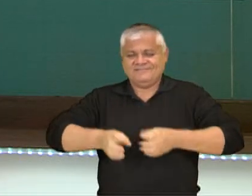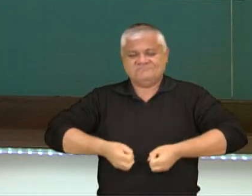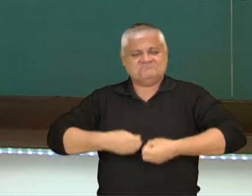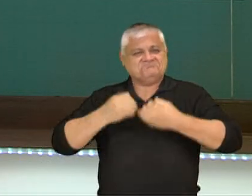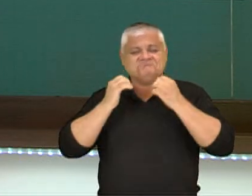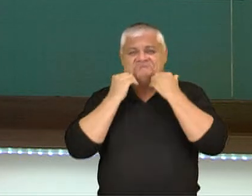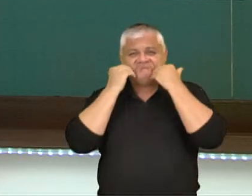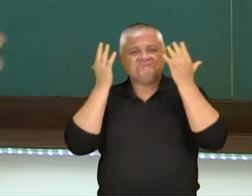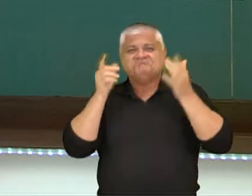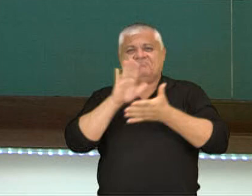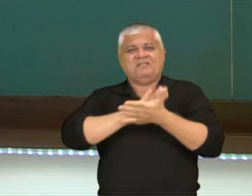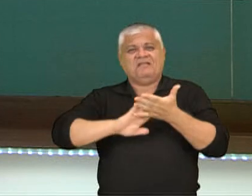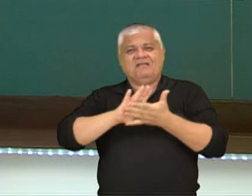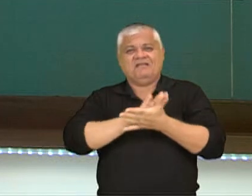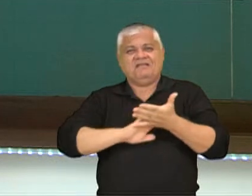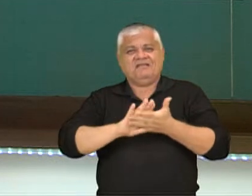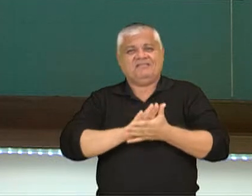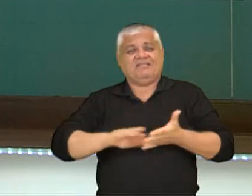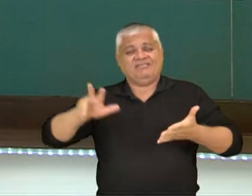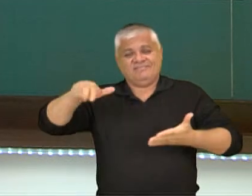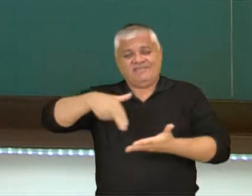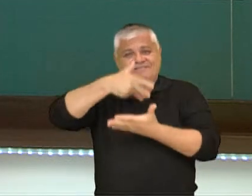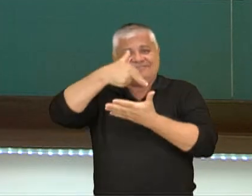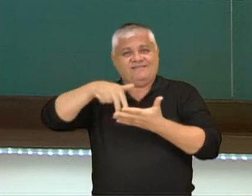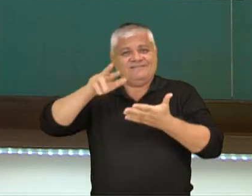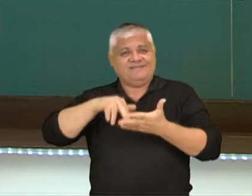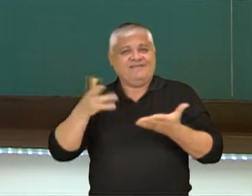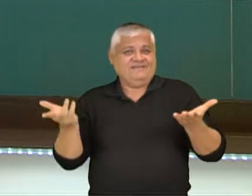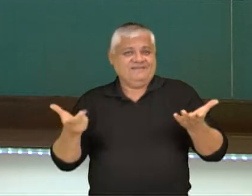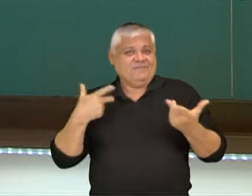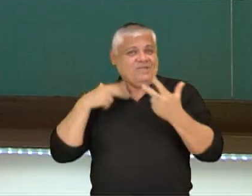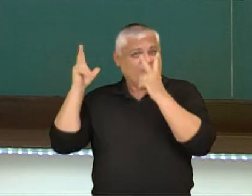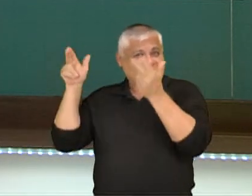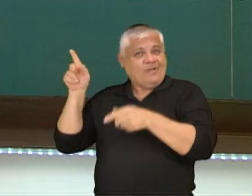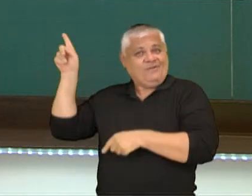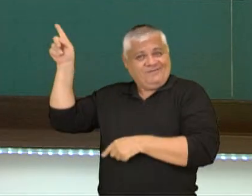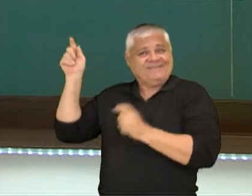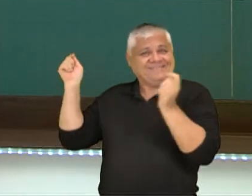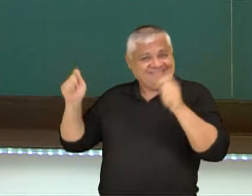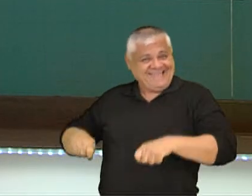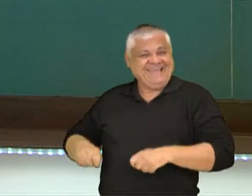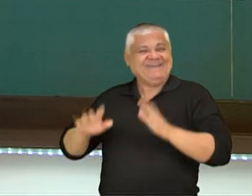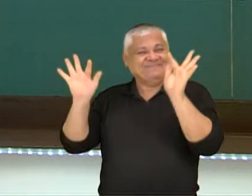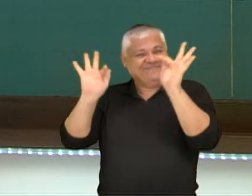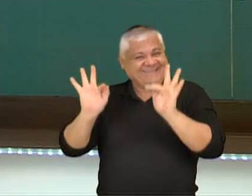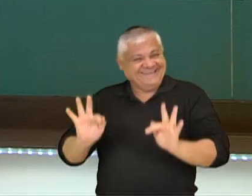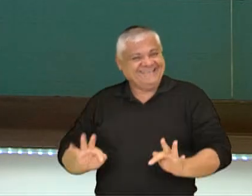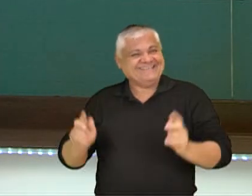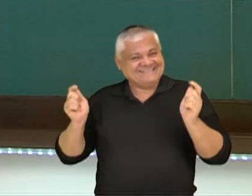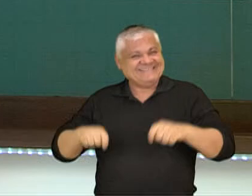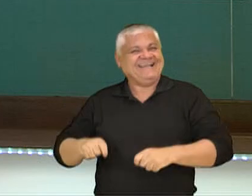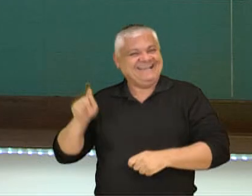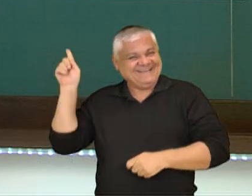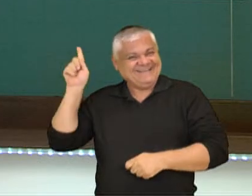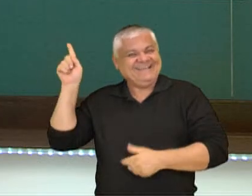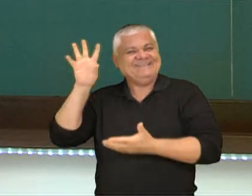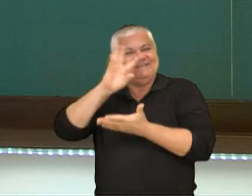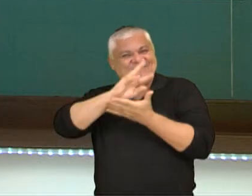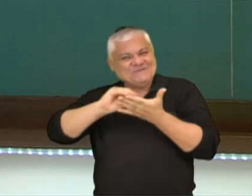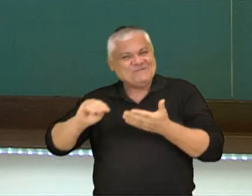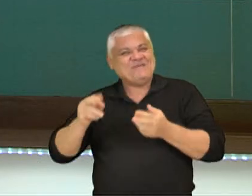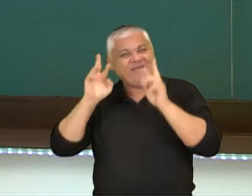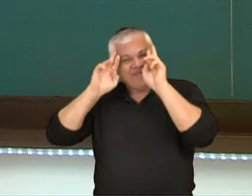gente deve ser assim, né? Quem consegue dançar melhor, ok, mas quem não consegue dançar assim, que dance assim e seja feliz na sua forma de dançar e que